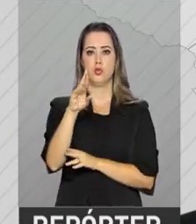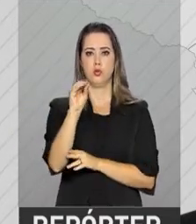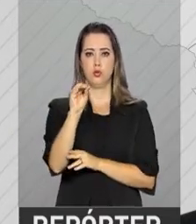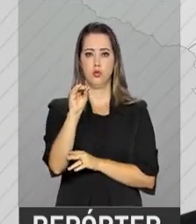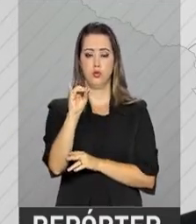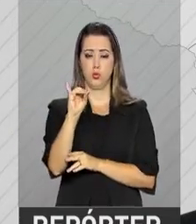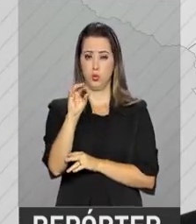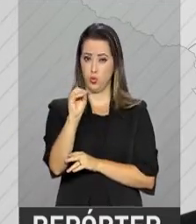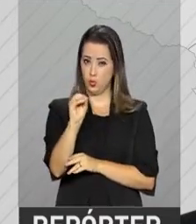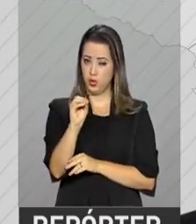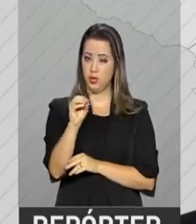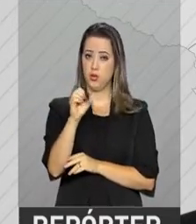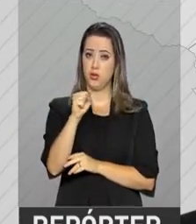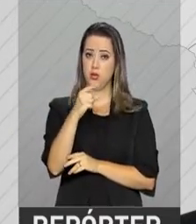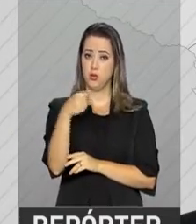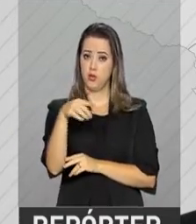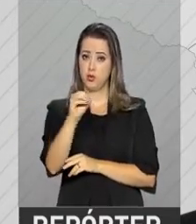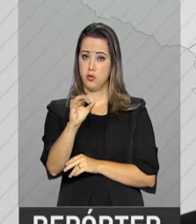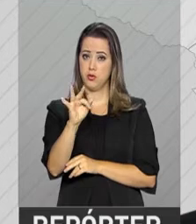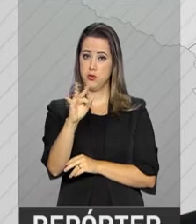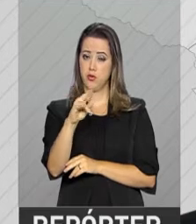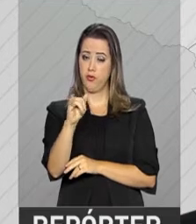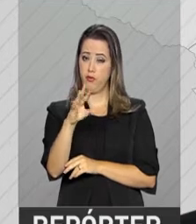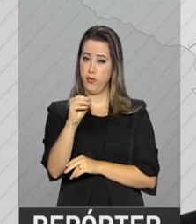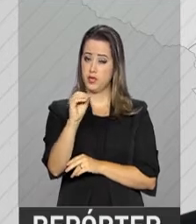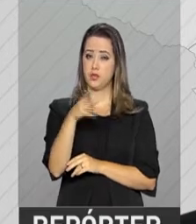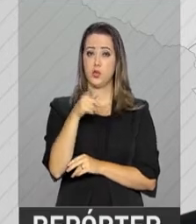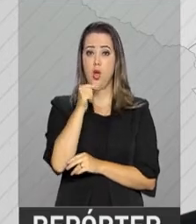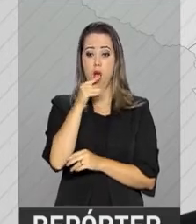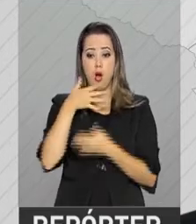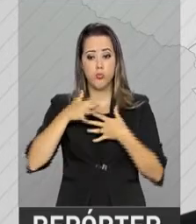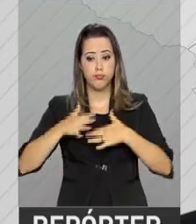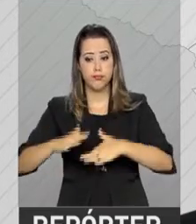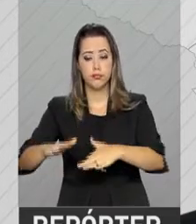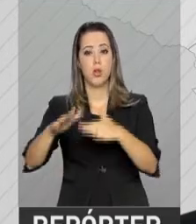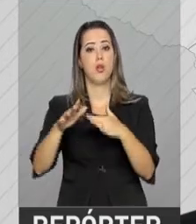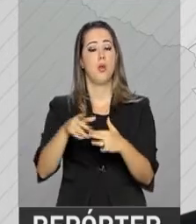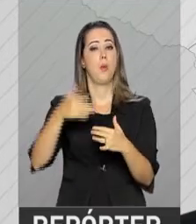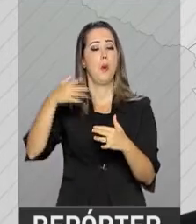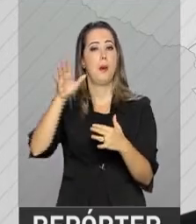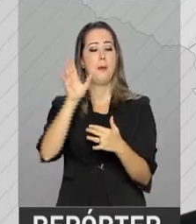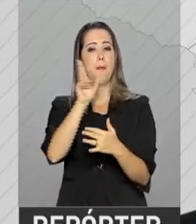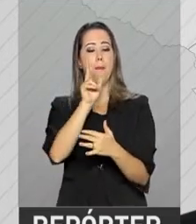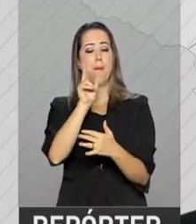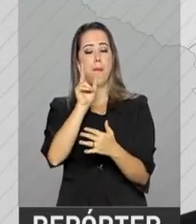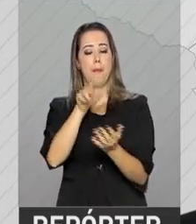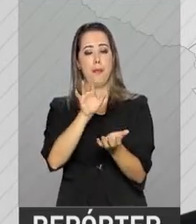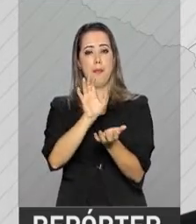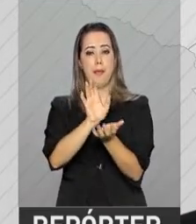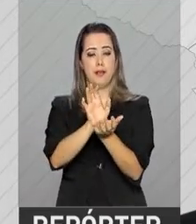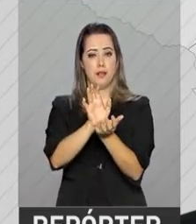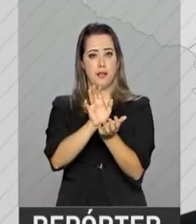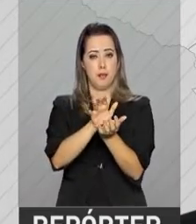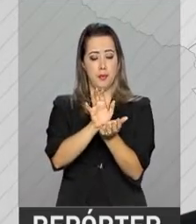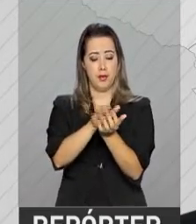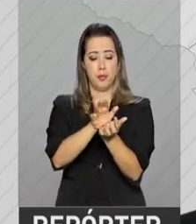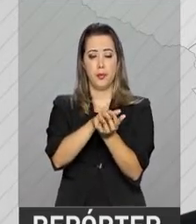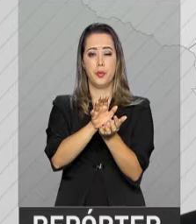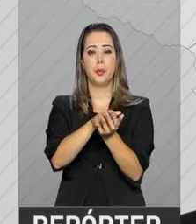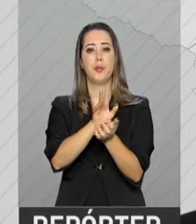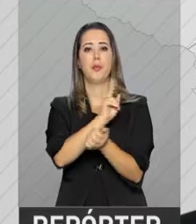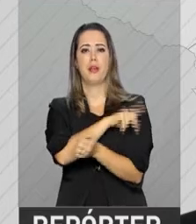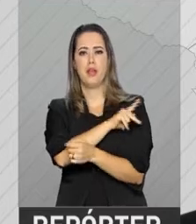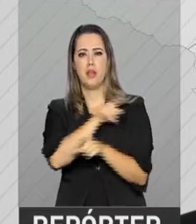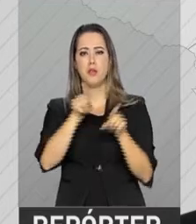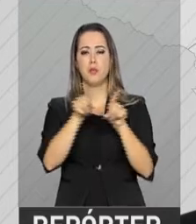que hoje leva água para moradores de pernambuco e da paraíba quase um milhão de pessoas já